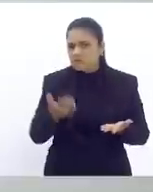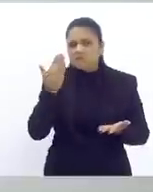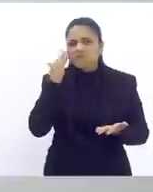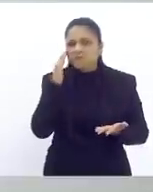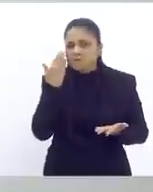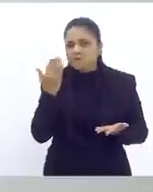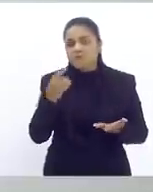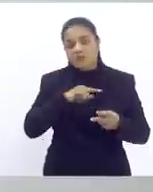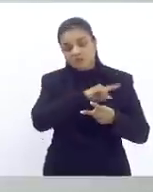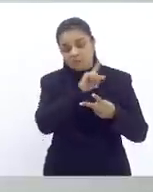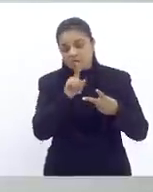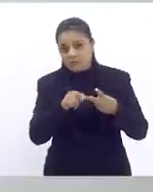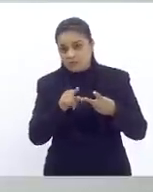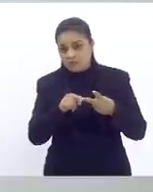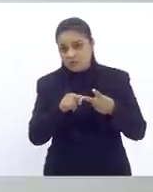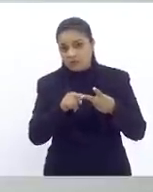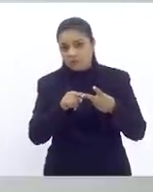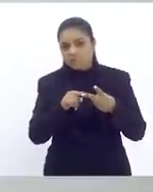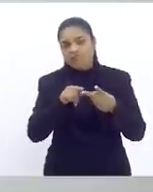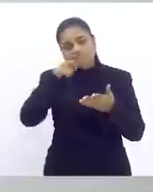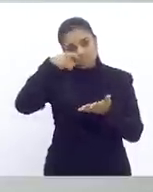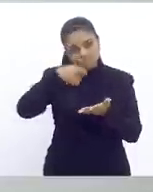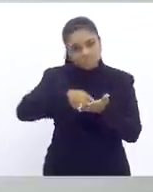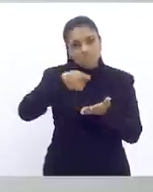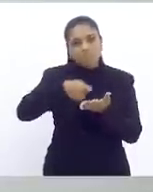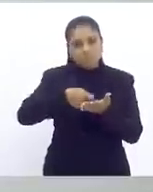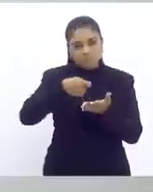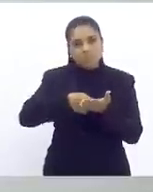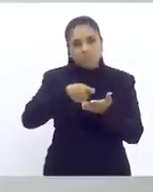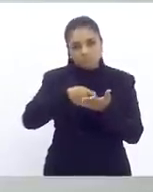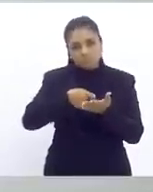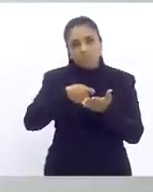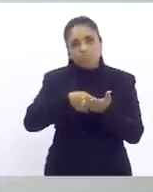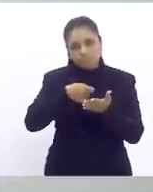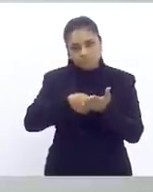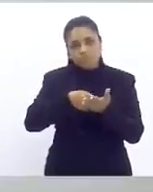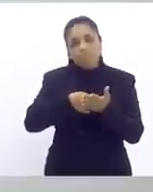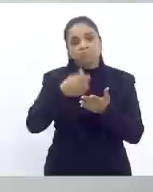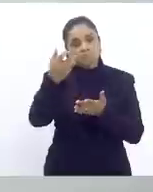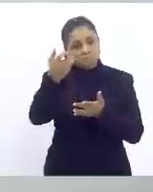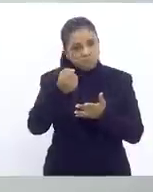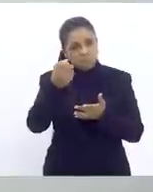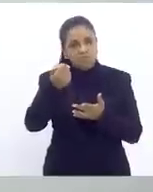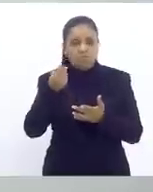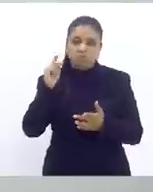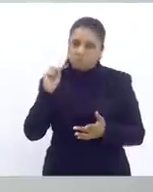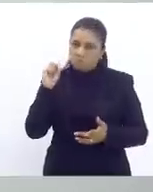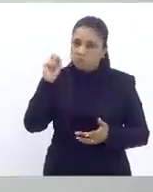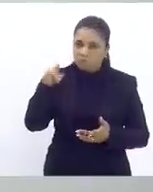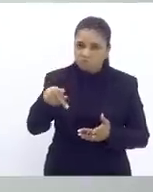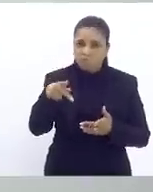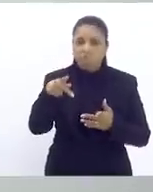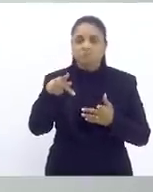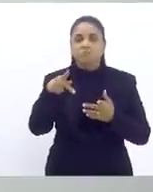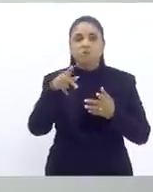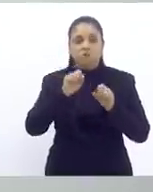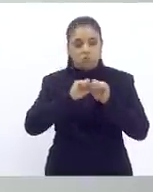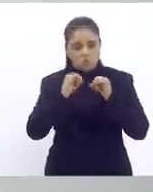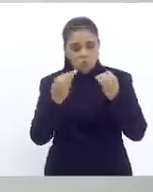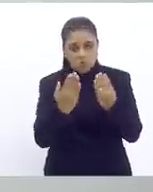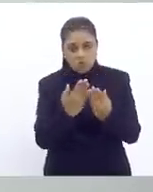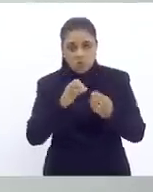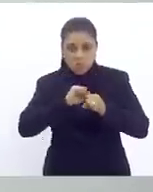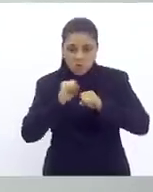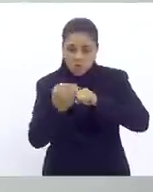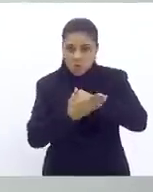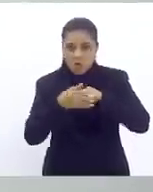que fazer valer a integralidade dessas questões das pensões relacionadas às óbitos Por covid que